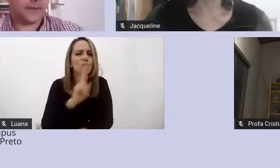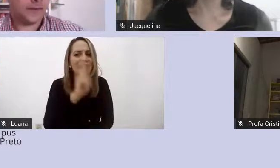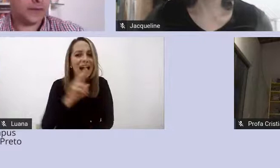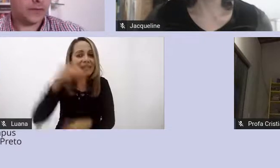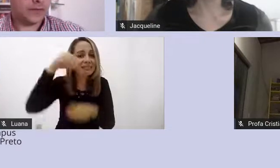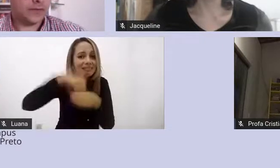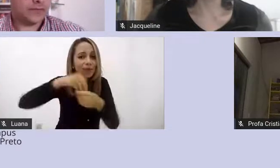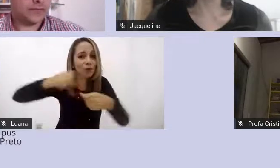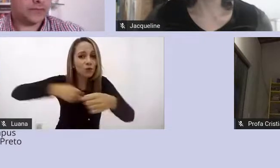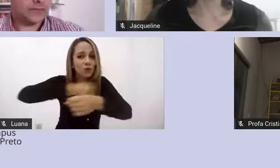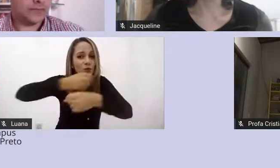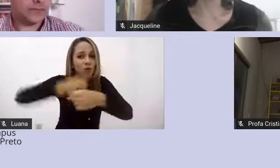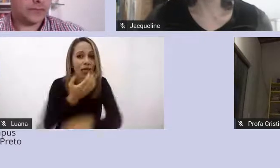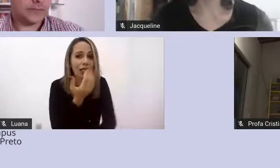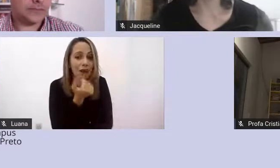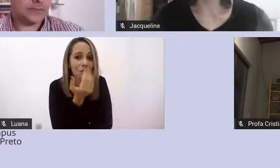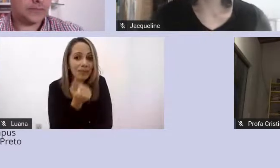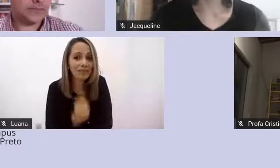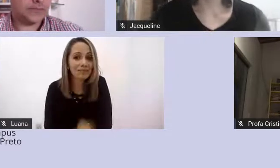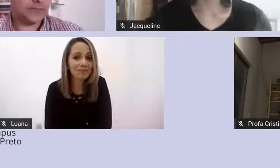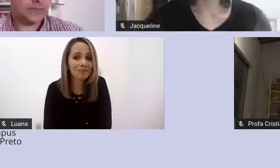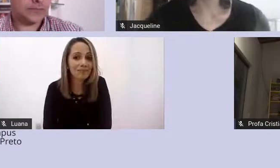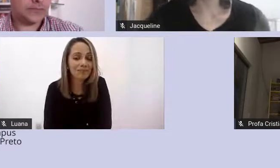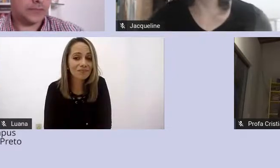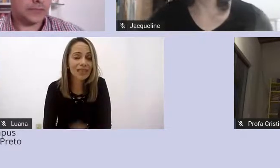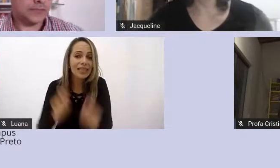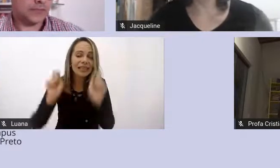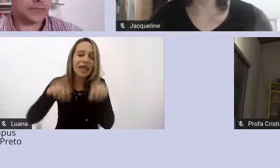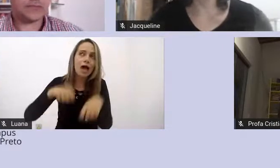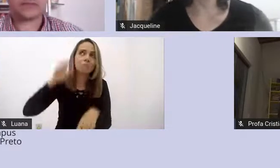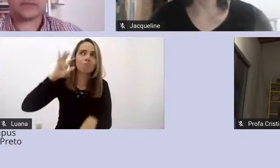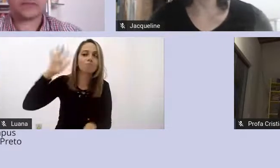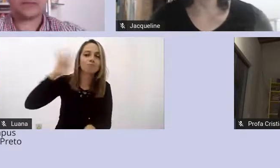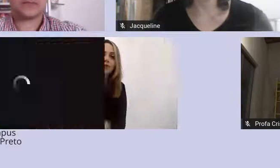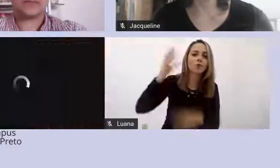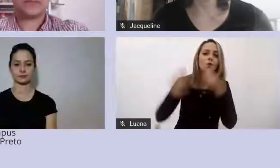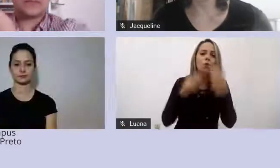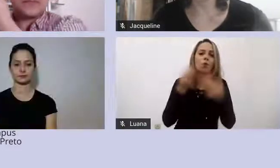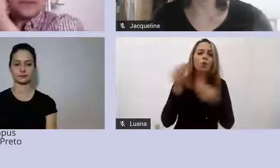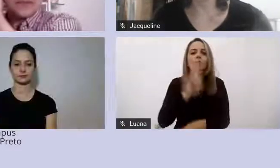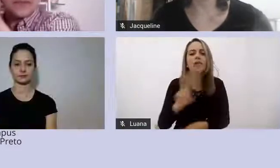americana, mas ao mesmo tempo atlântica, africana e tudo mais?